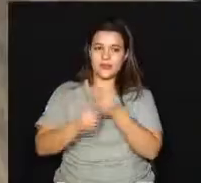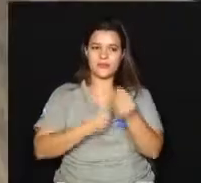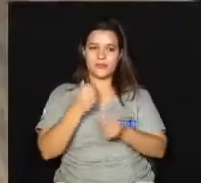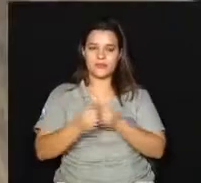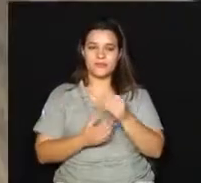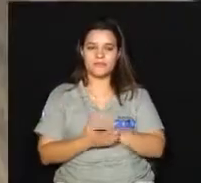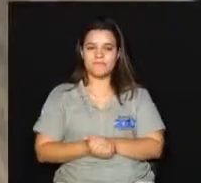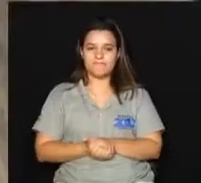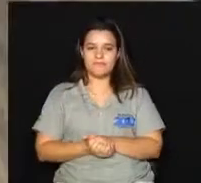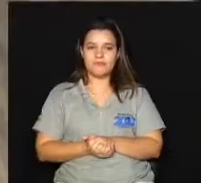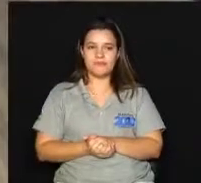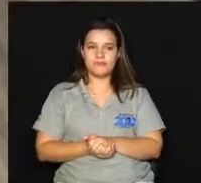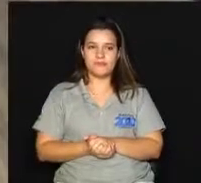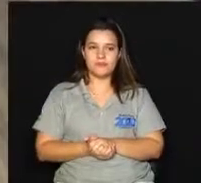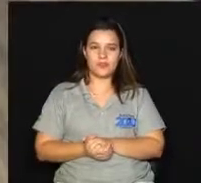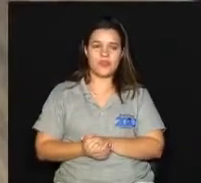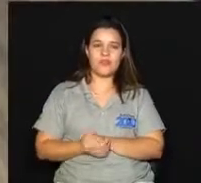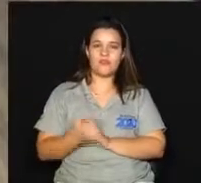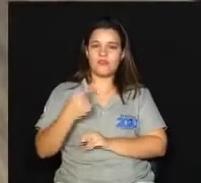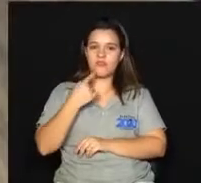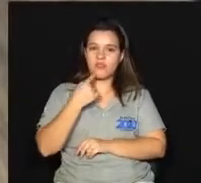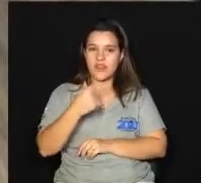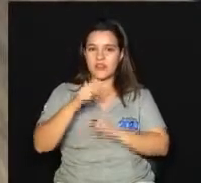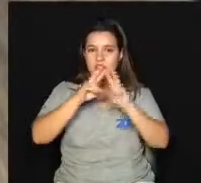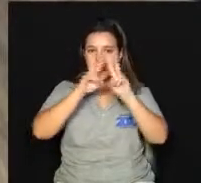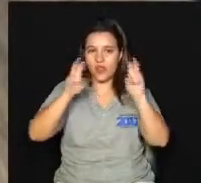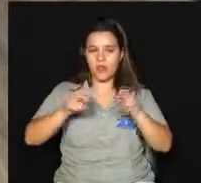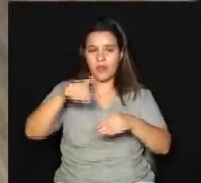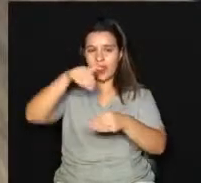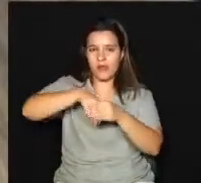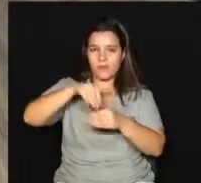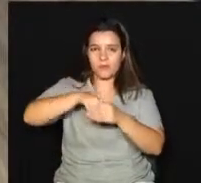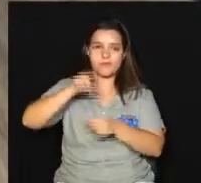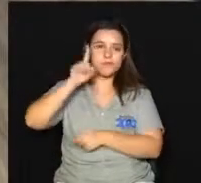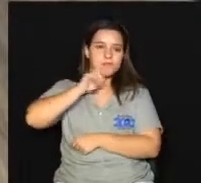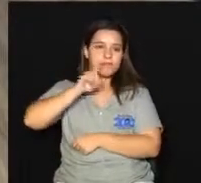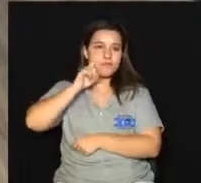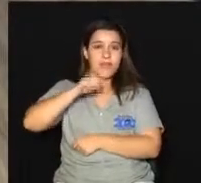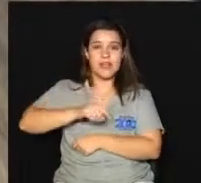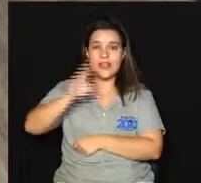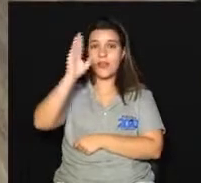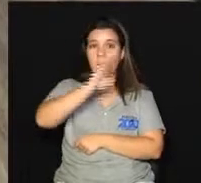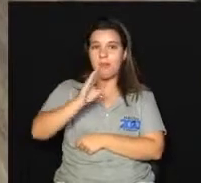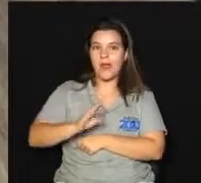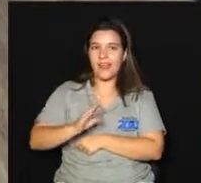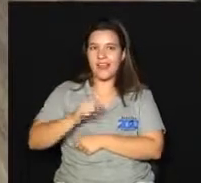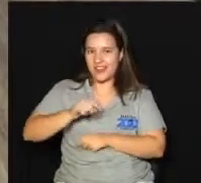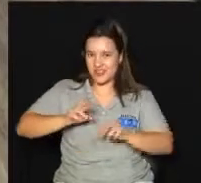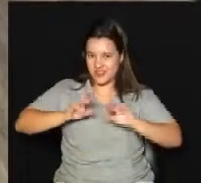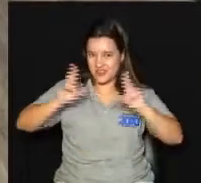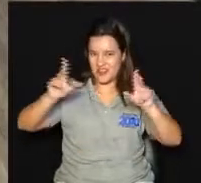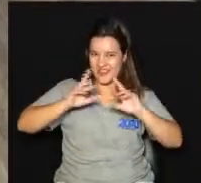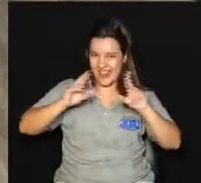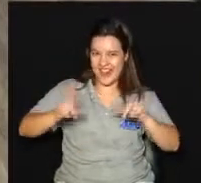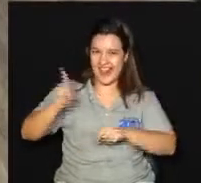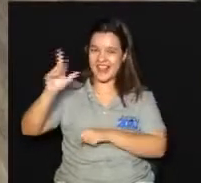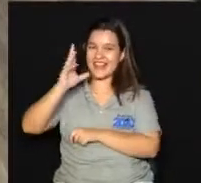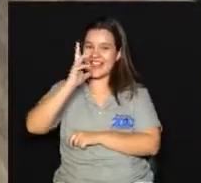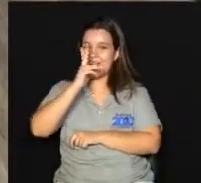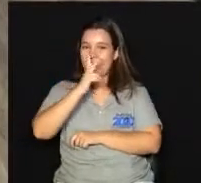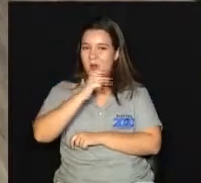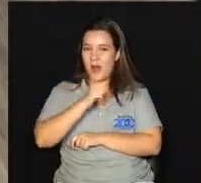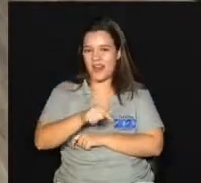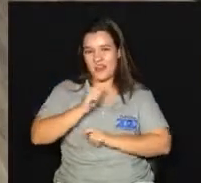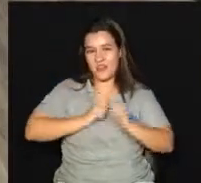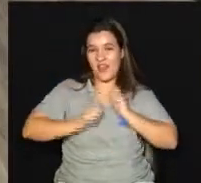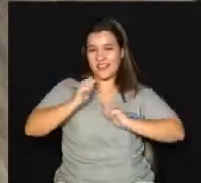Paulo, eu estava falando recentemente aqui das eleições norte-americanas. Aqui no Brasil é completamente diferente, né? A nossa ansiedade